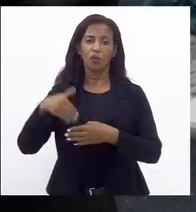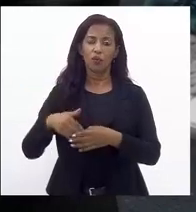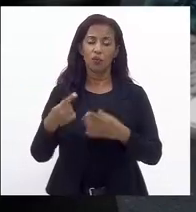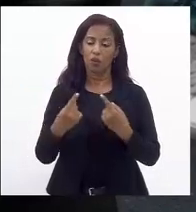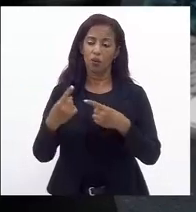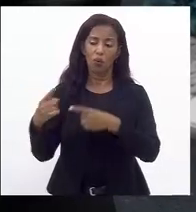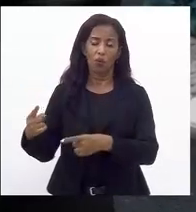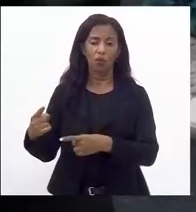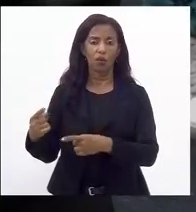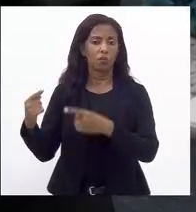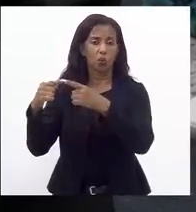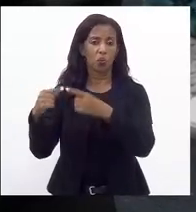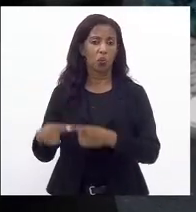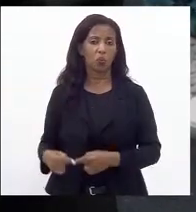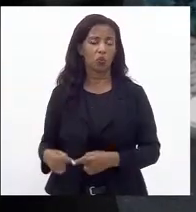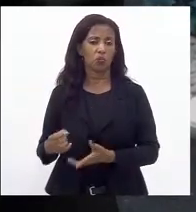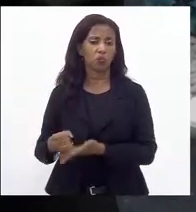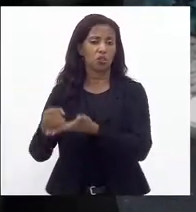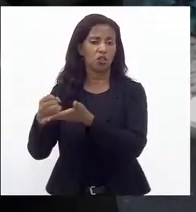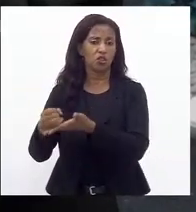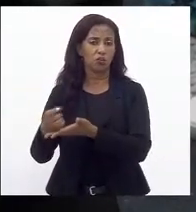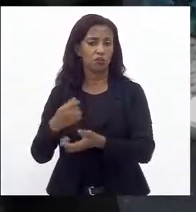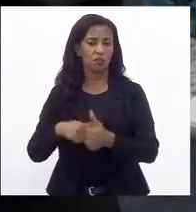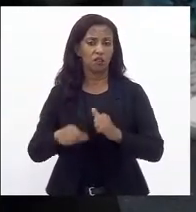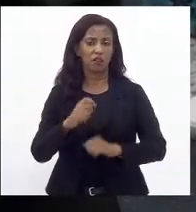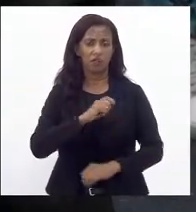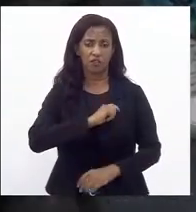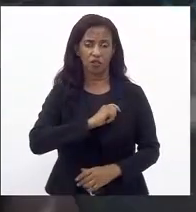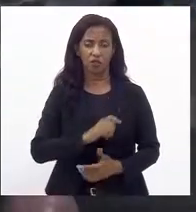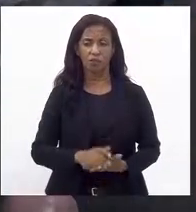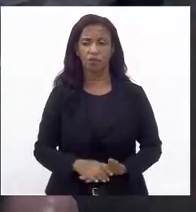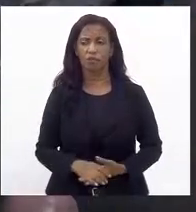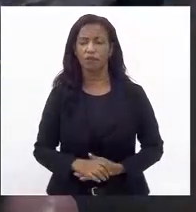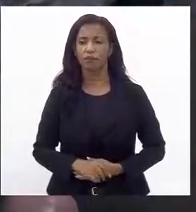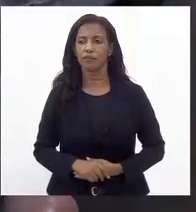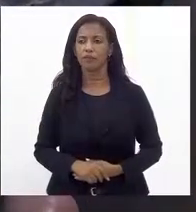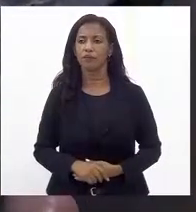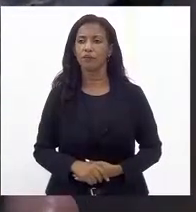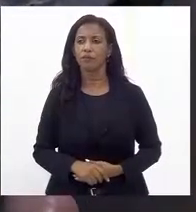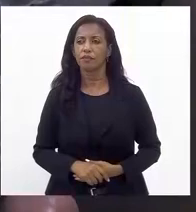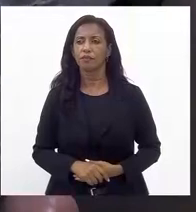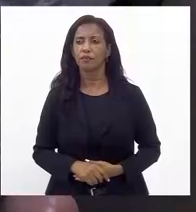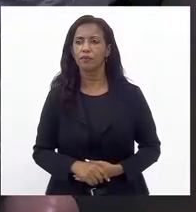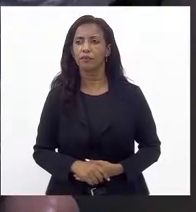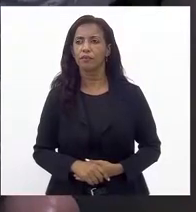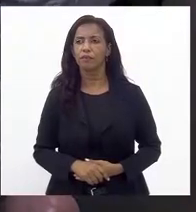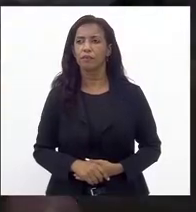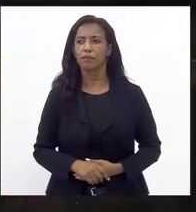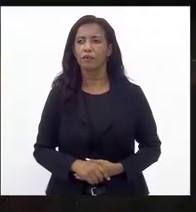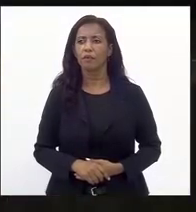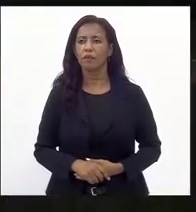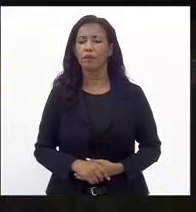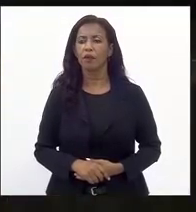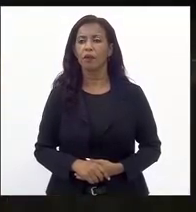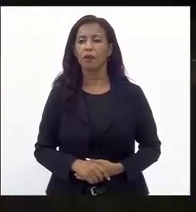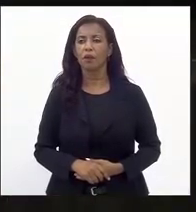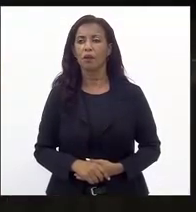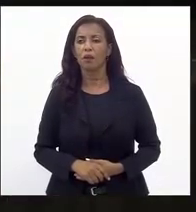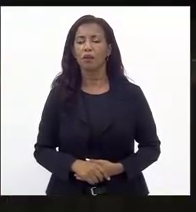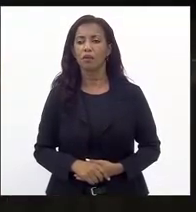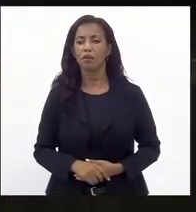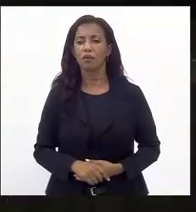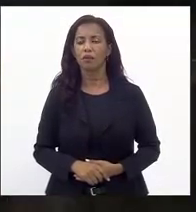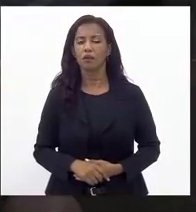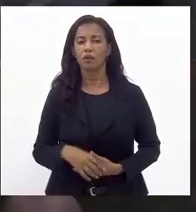descobre um modelo que sustenta o regime de recuperação fiscal presidência vai colocar o amar o resultado